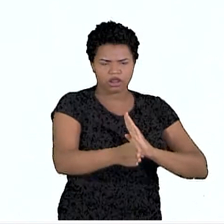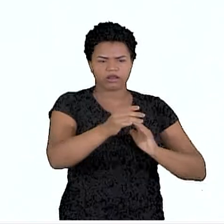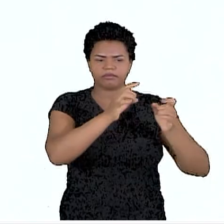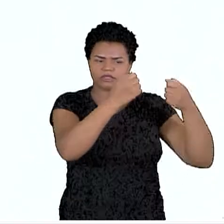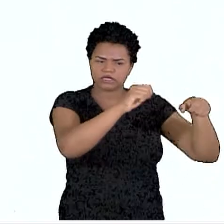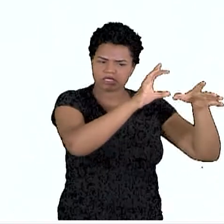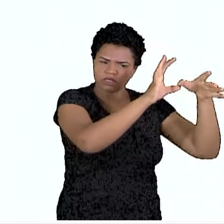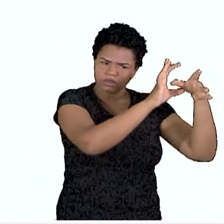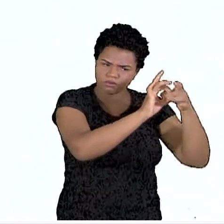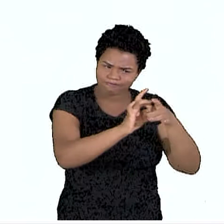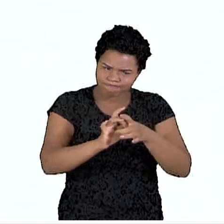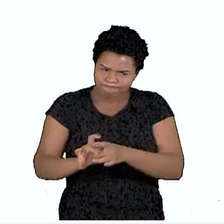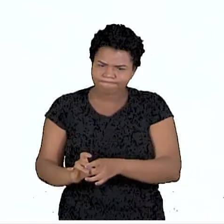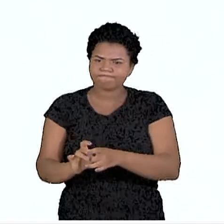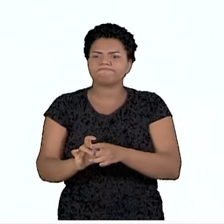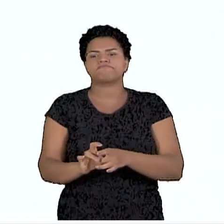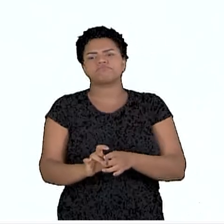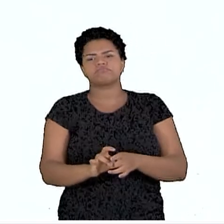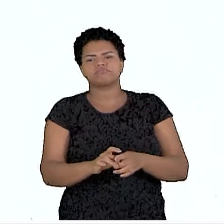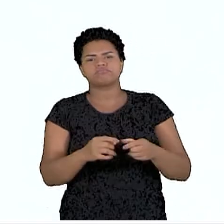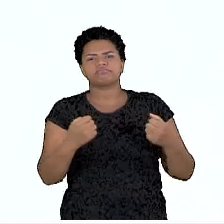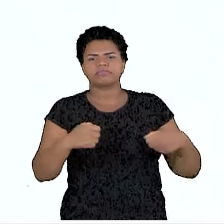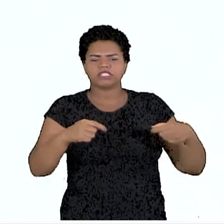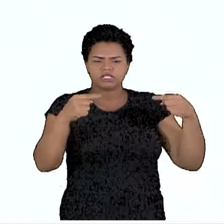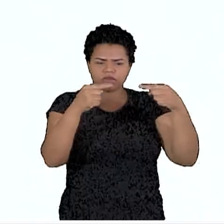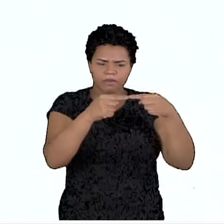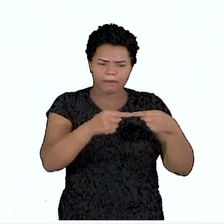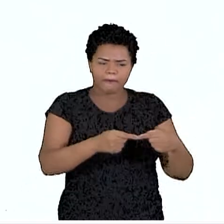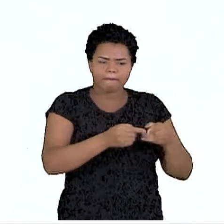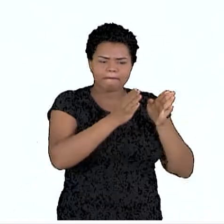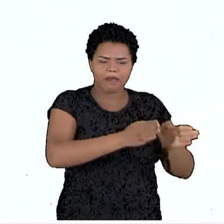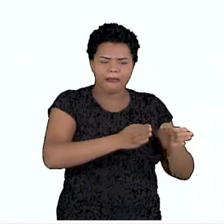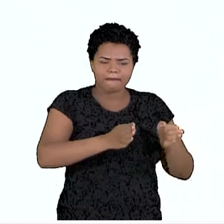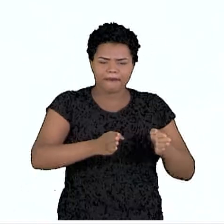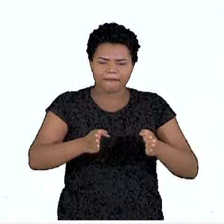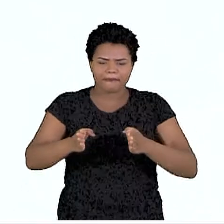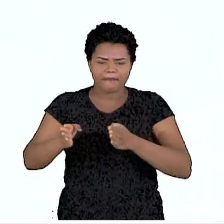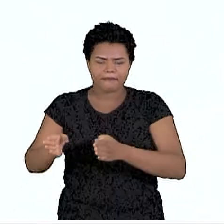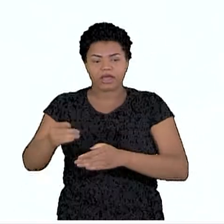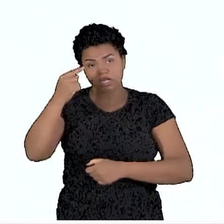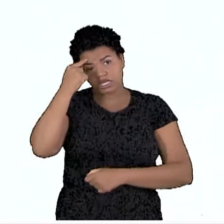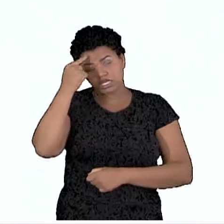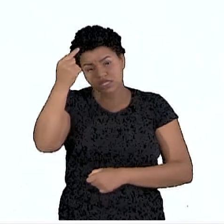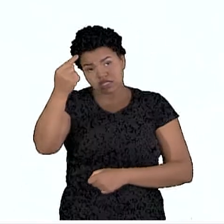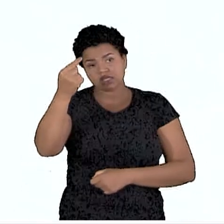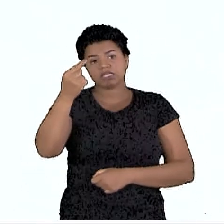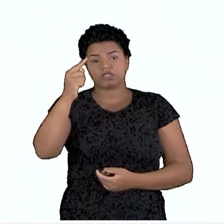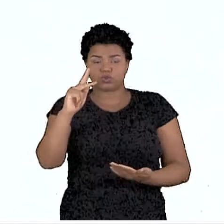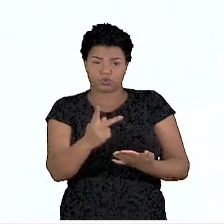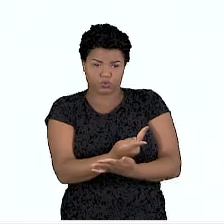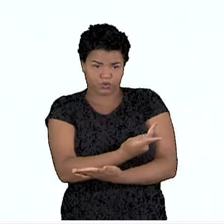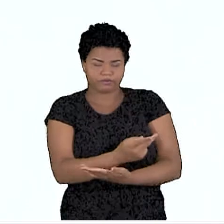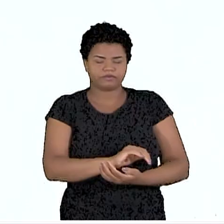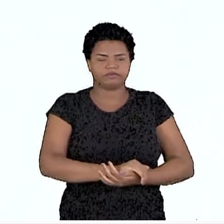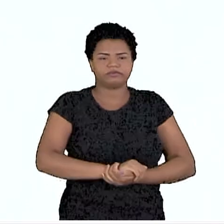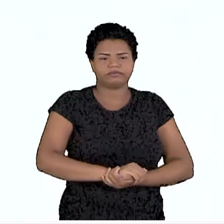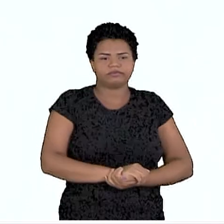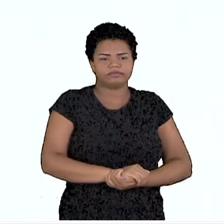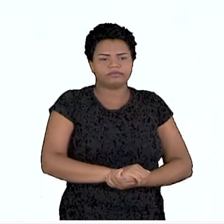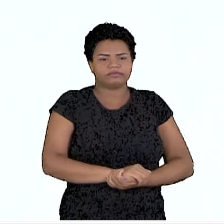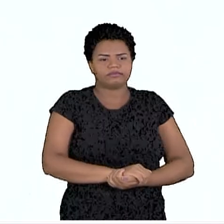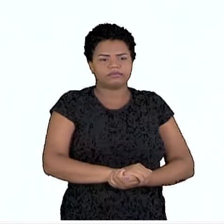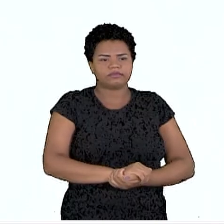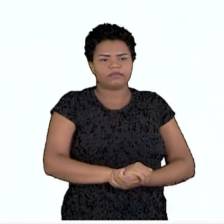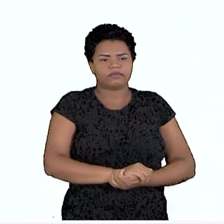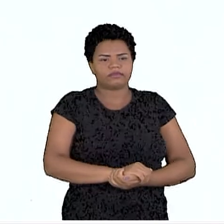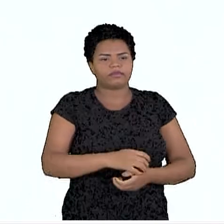tem que ser interligado, seguir uma sequência de ideias, né, de fatos. Ser precedido